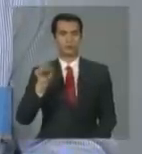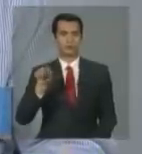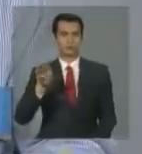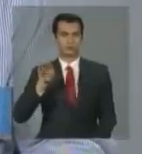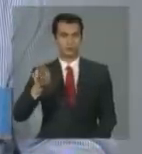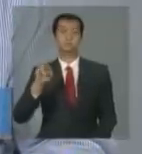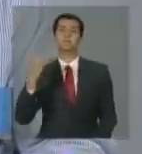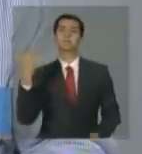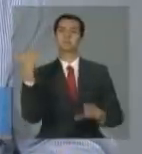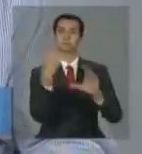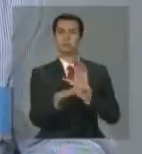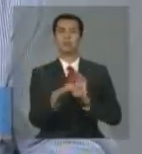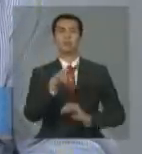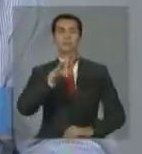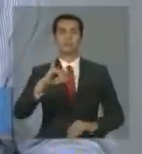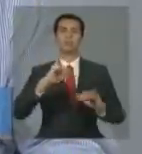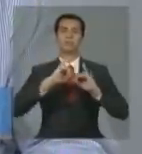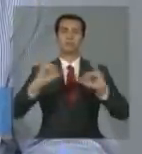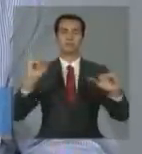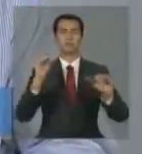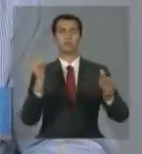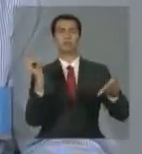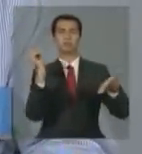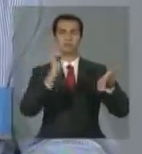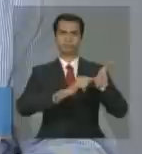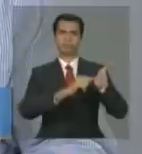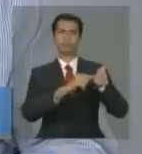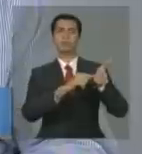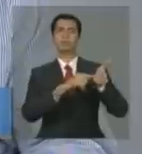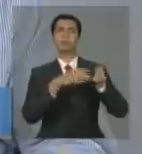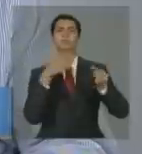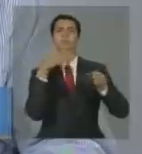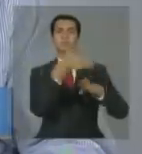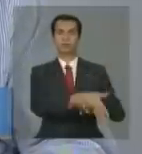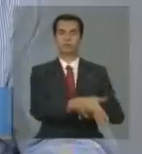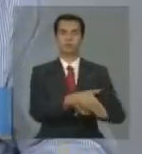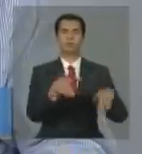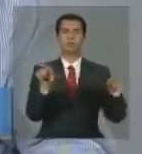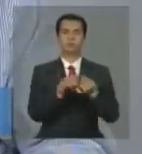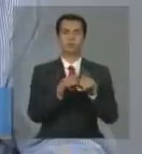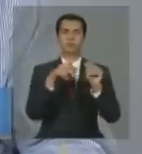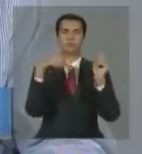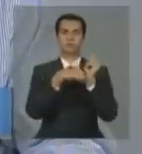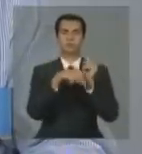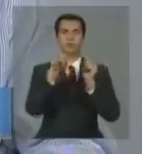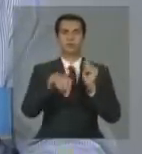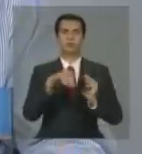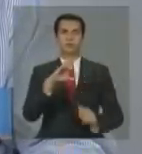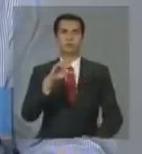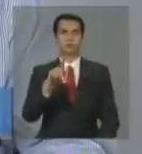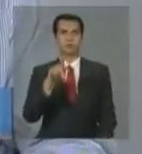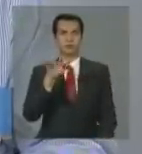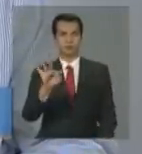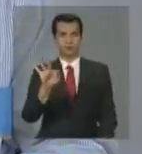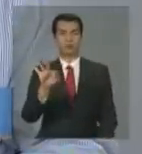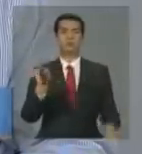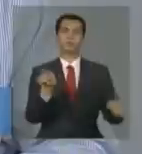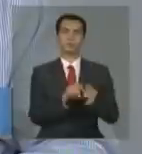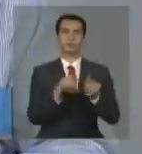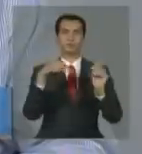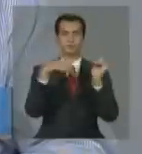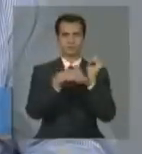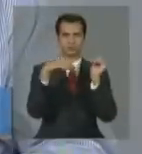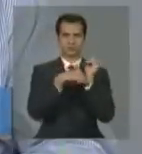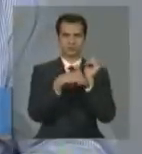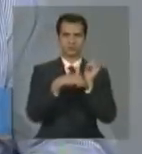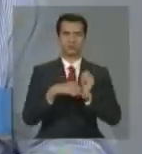um link para acessar o SAA, um login que é obrigatoriamente o seu CPF e uma senha. Né? A gente vai